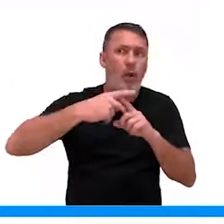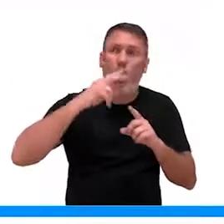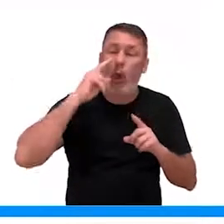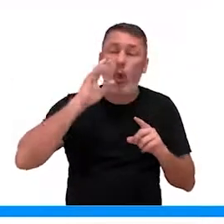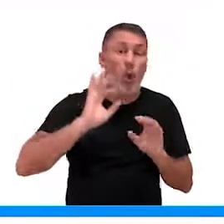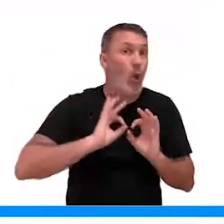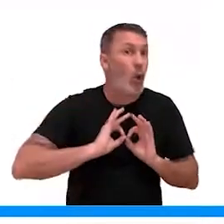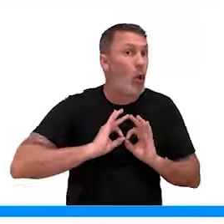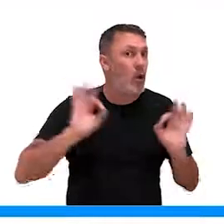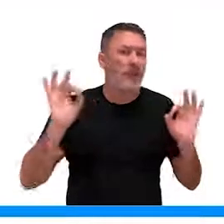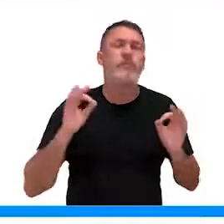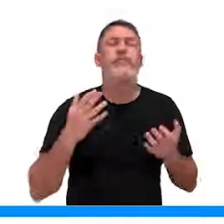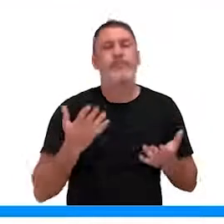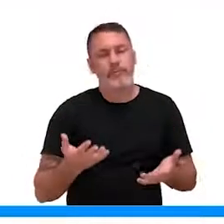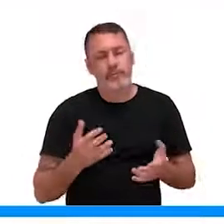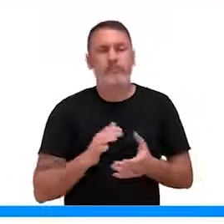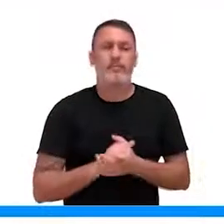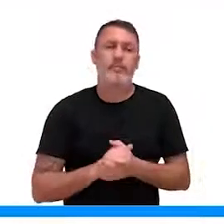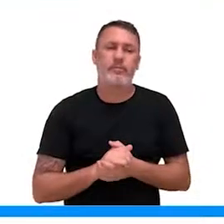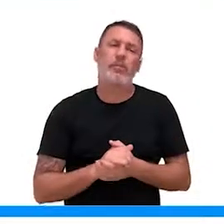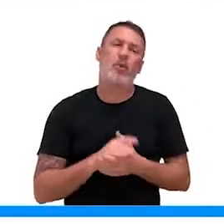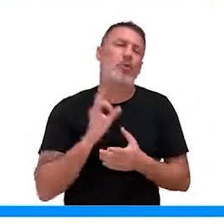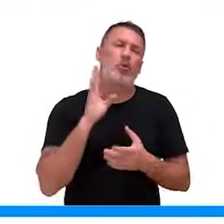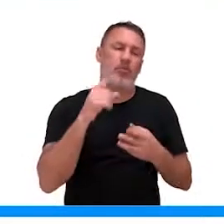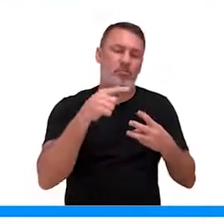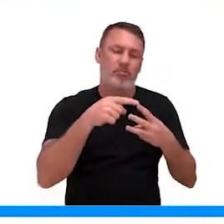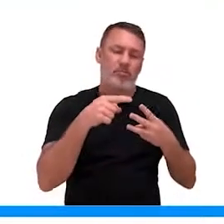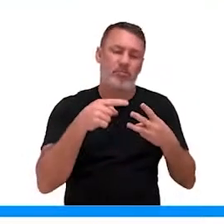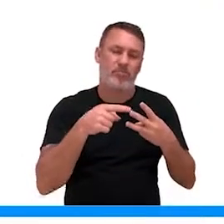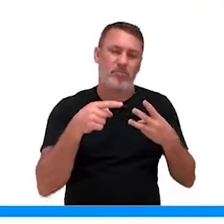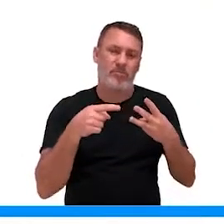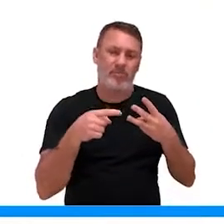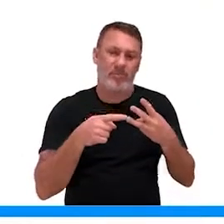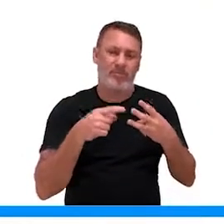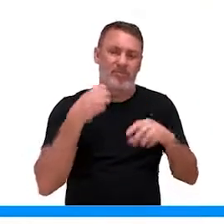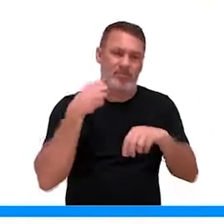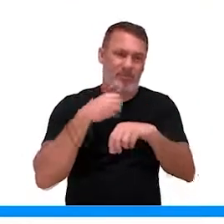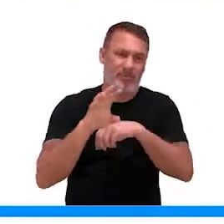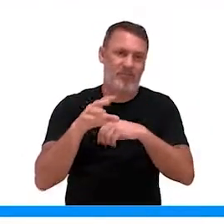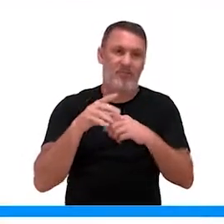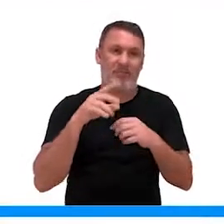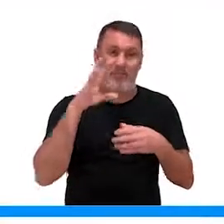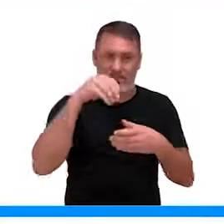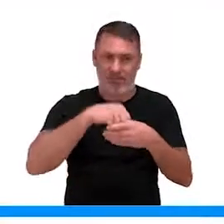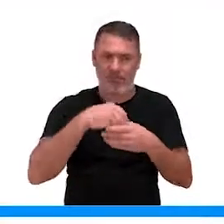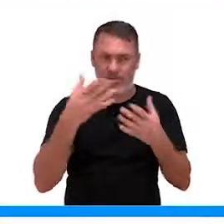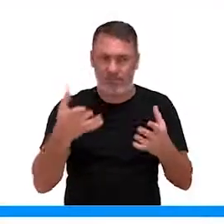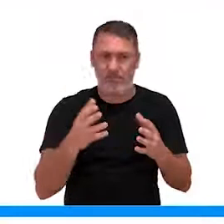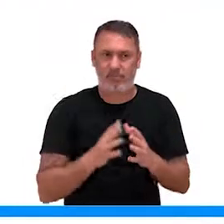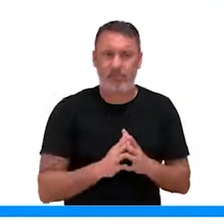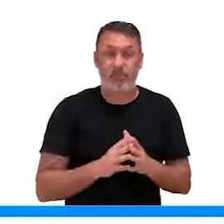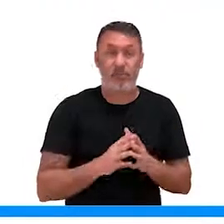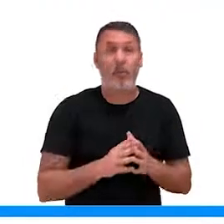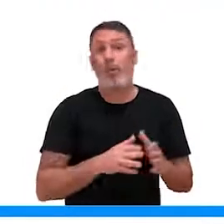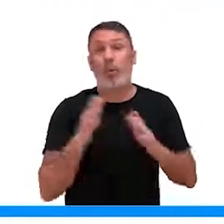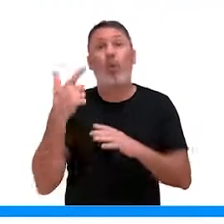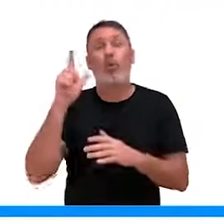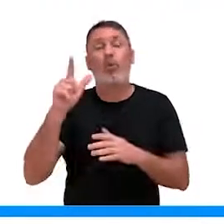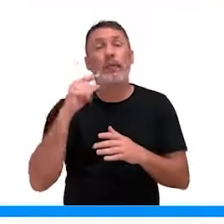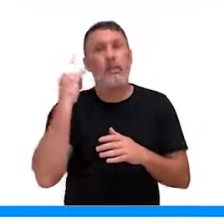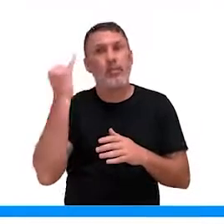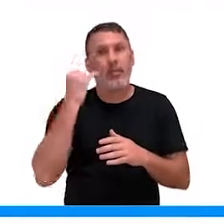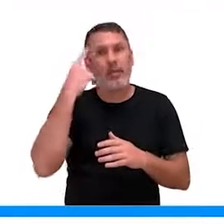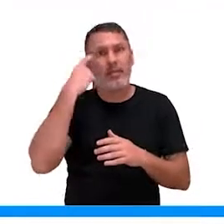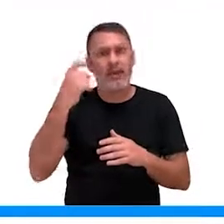assustadora pela Amazônia. Então, esses seriam os destaques, os aspectos aqui dessa região. Um outro ponto interessante,